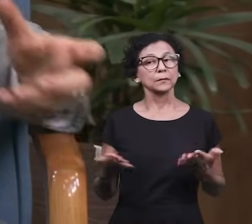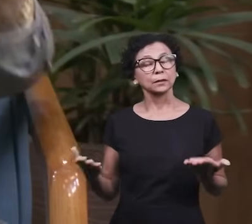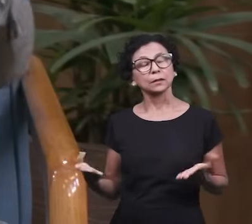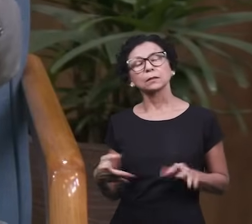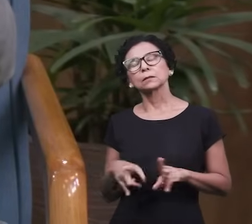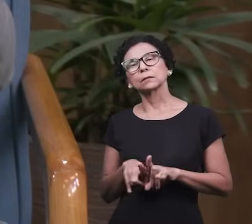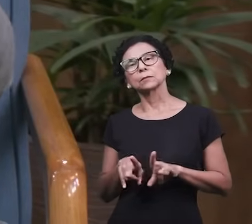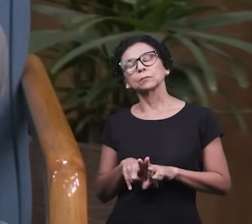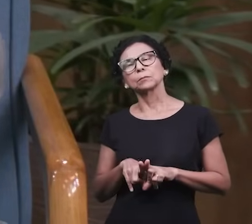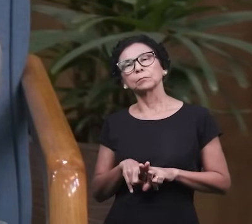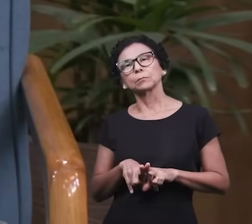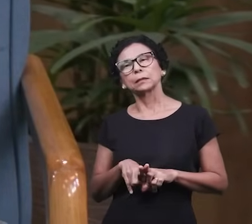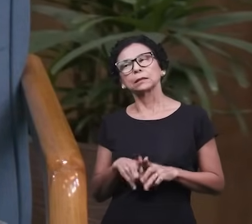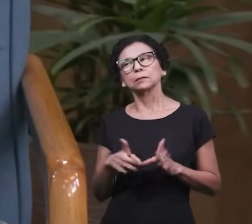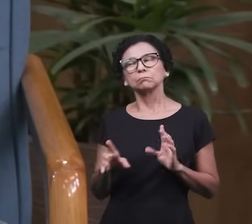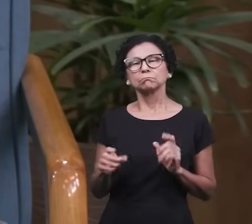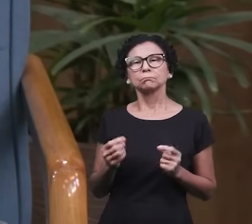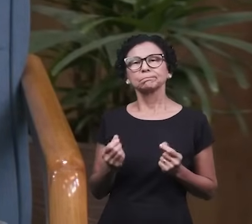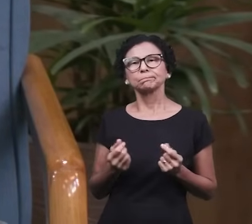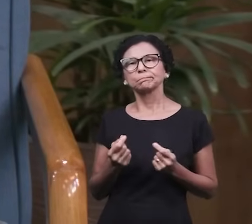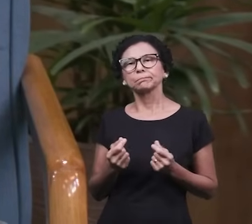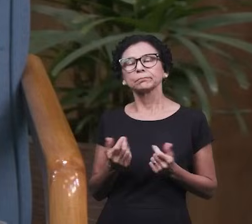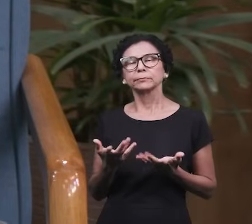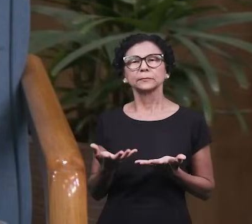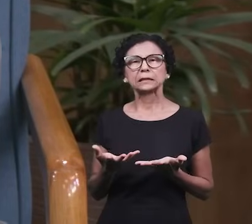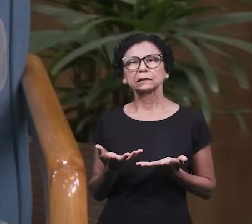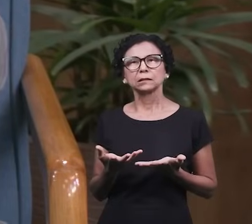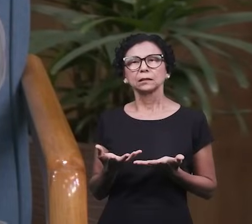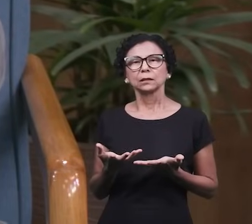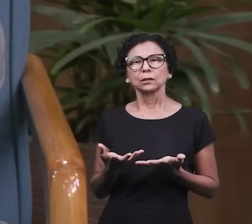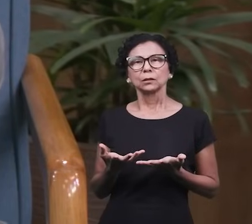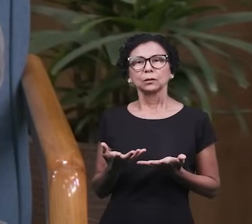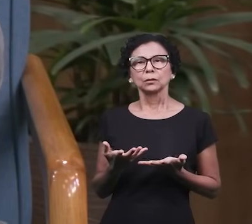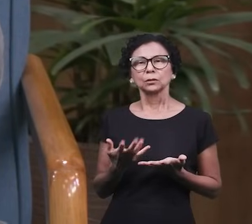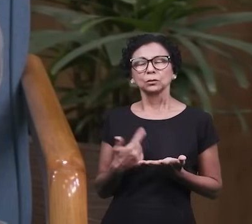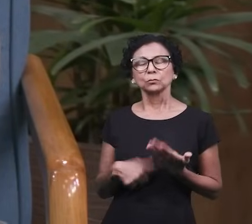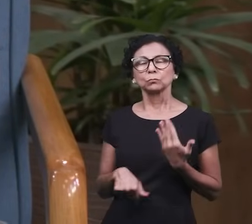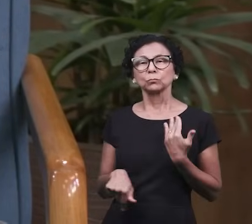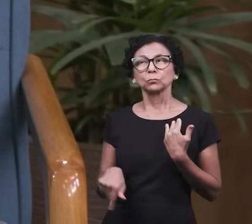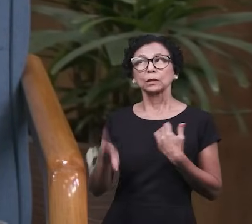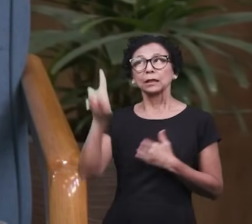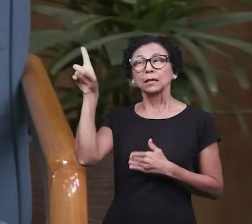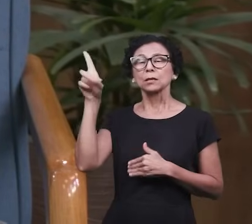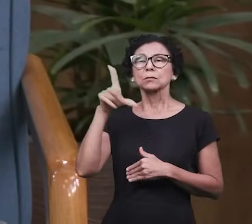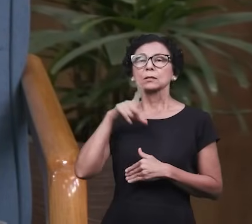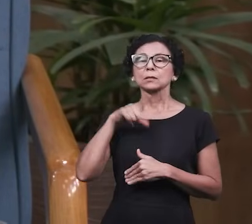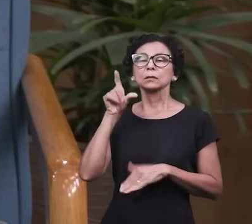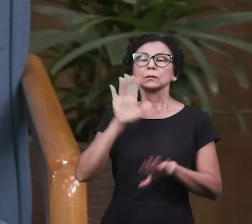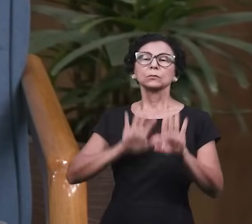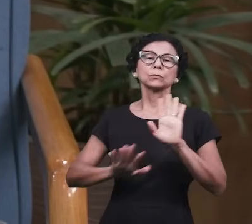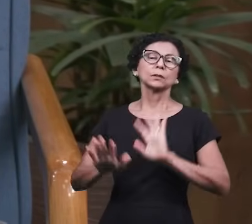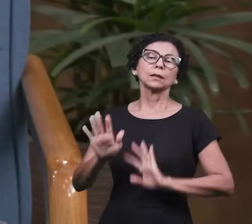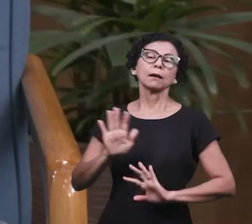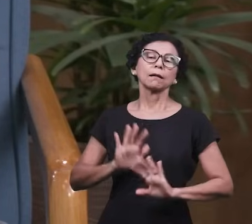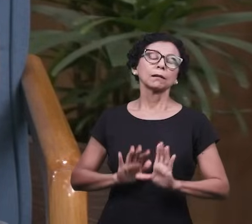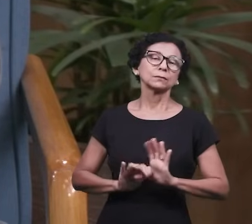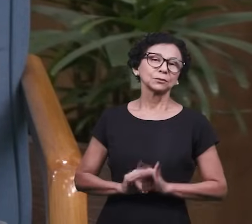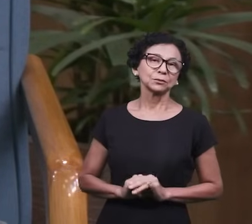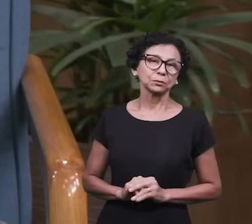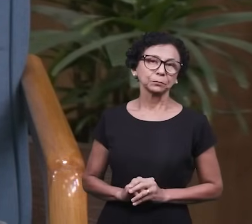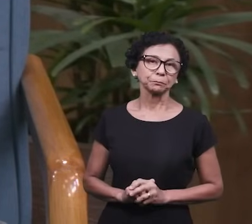gente levanta, eu digo preocupação, quer dizer, é objeto do cuidado de Deus, é